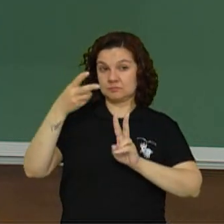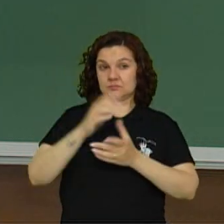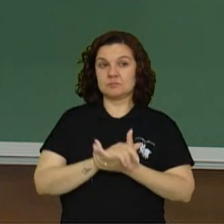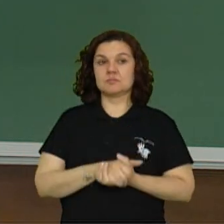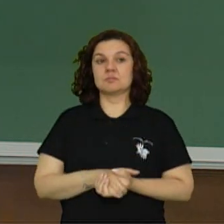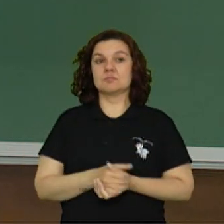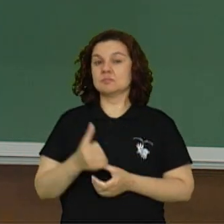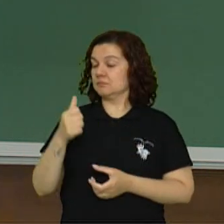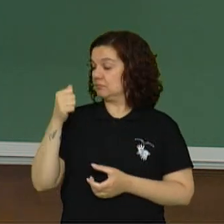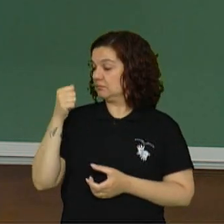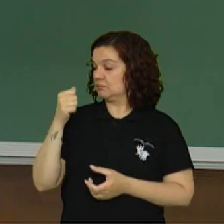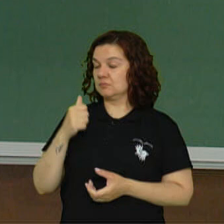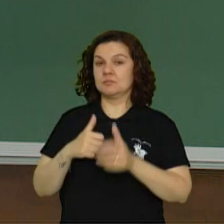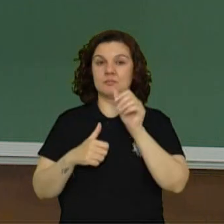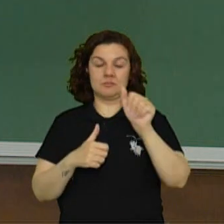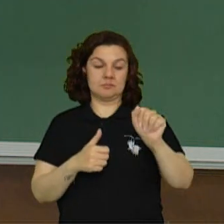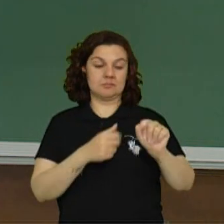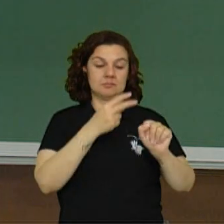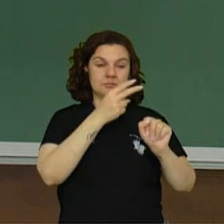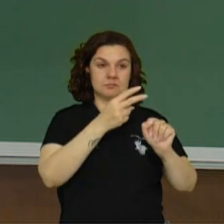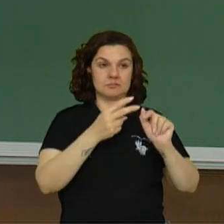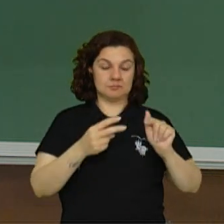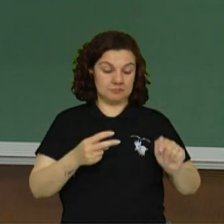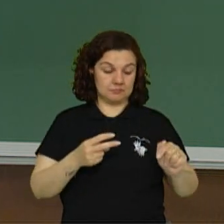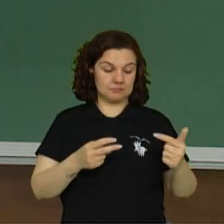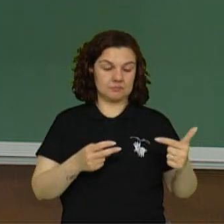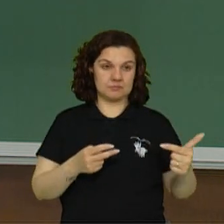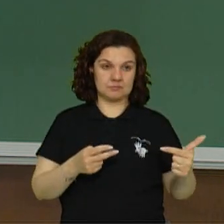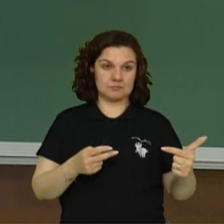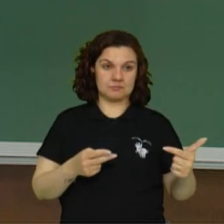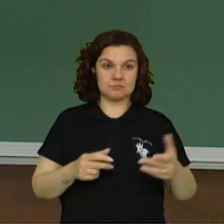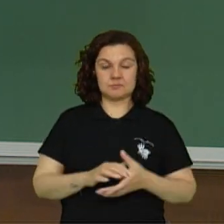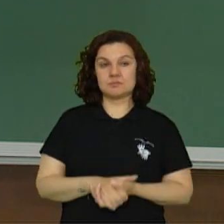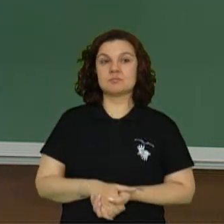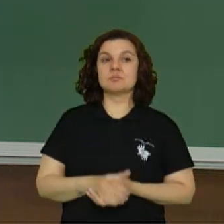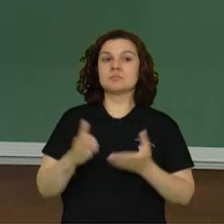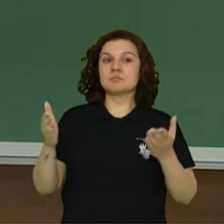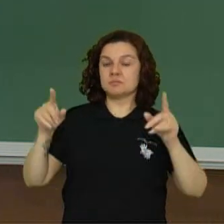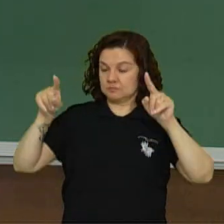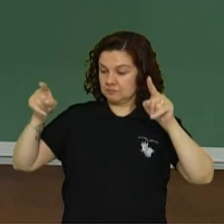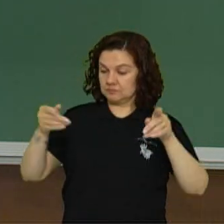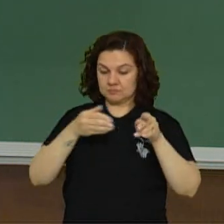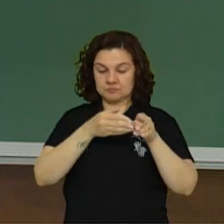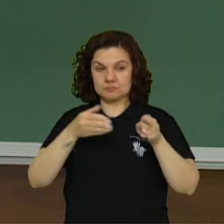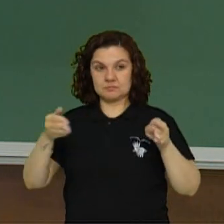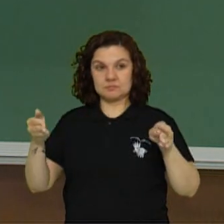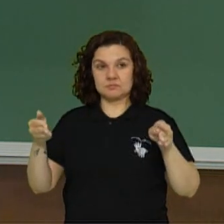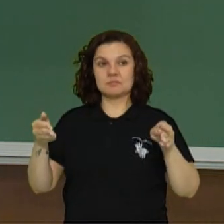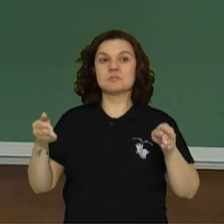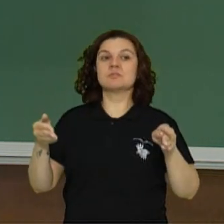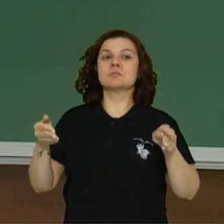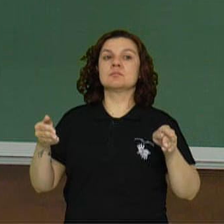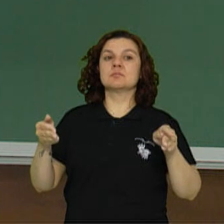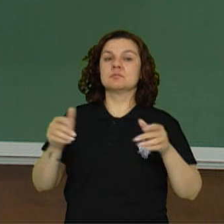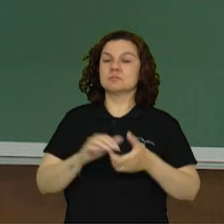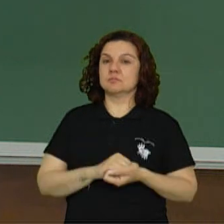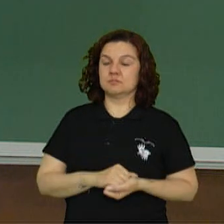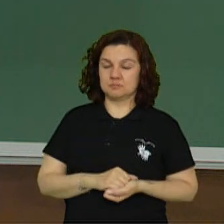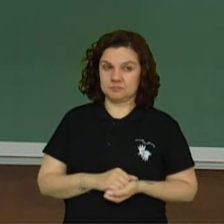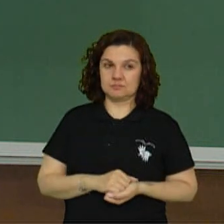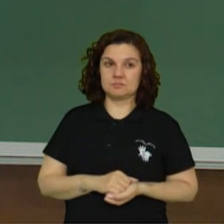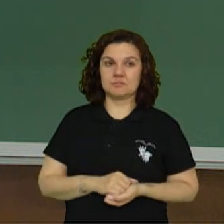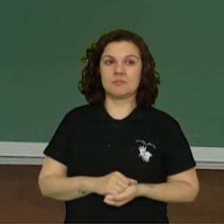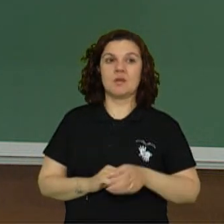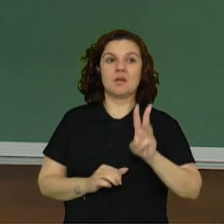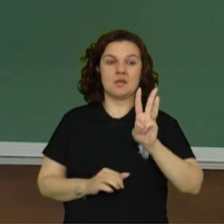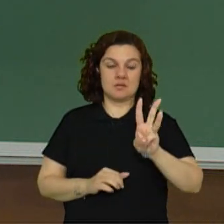evidência. Colocando em evidência, A ao quadrado sobre 12, o que sobra vai tudo guardado dentro de parênteses.